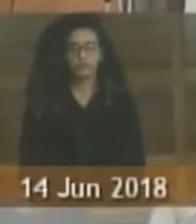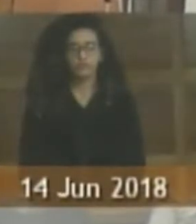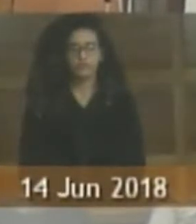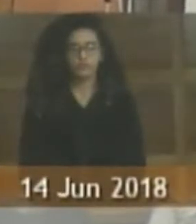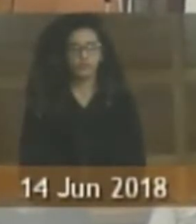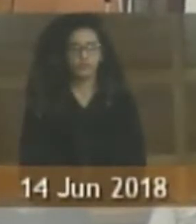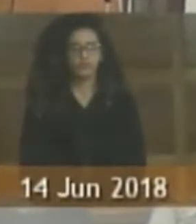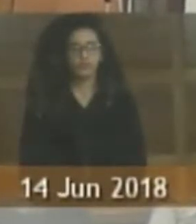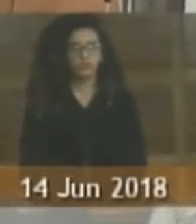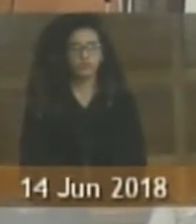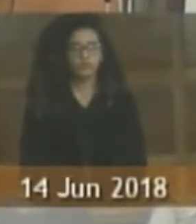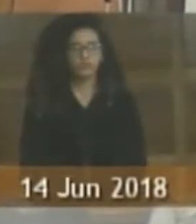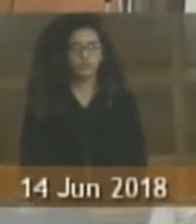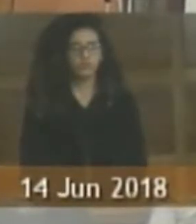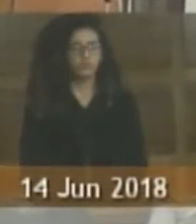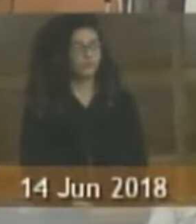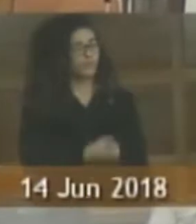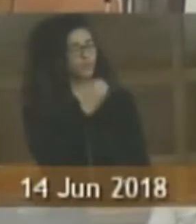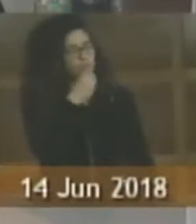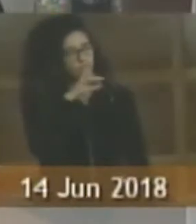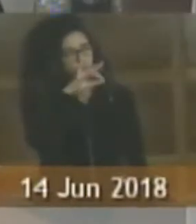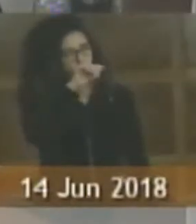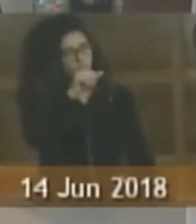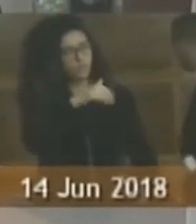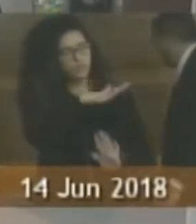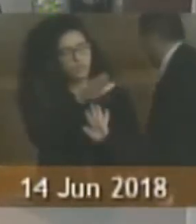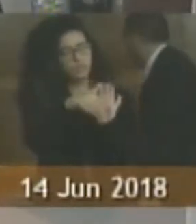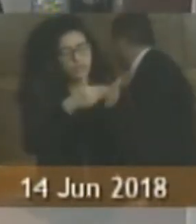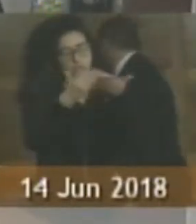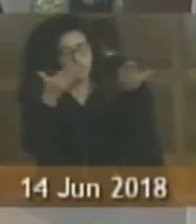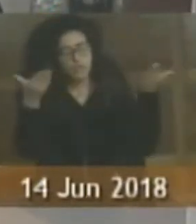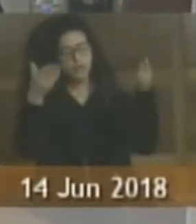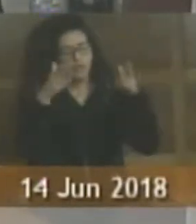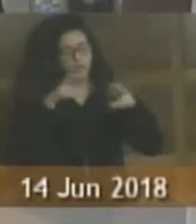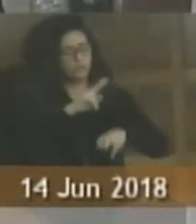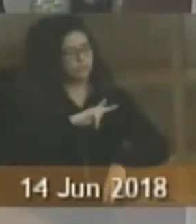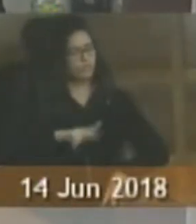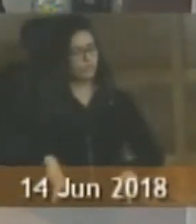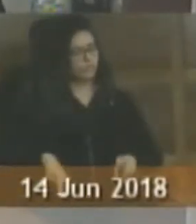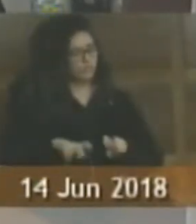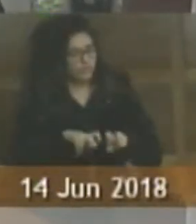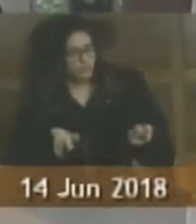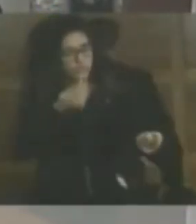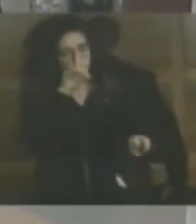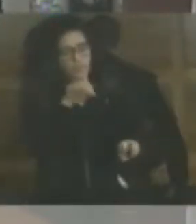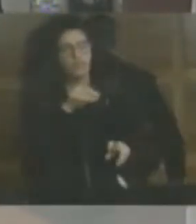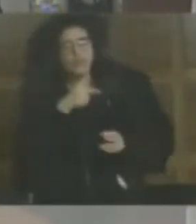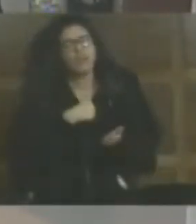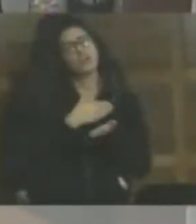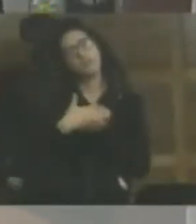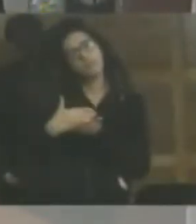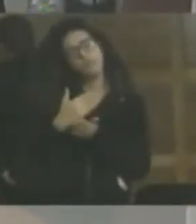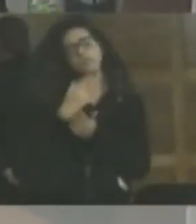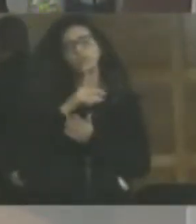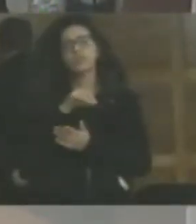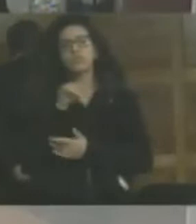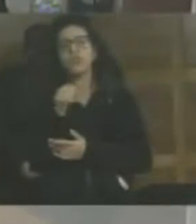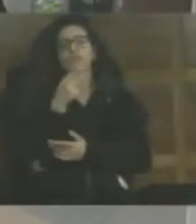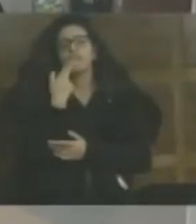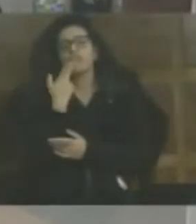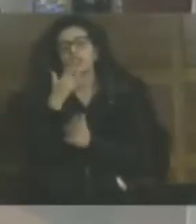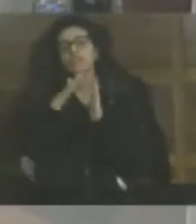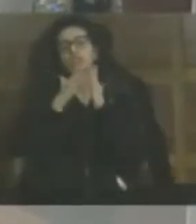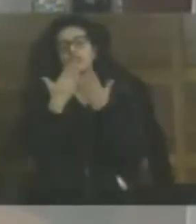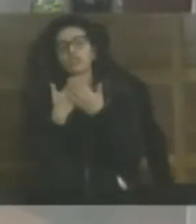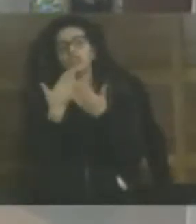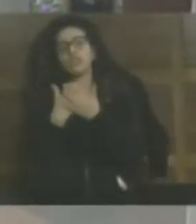Bom dia a todos, presidente, a mesa, a plenária. Começar o dia a falar aí da escola, né? A escola Áurea Pires